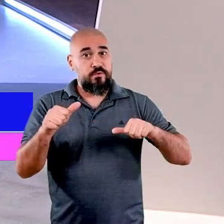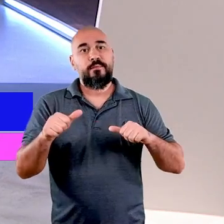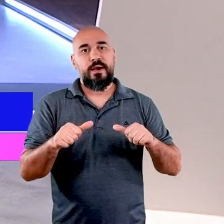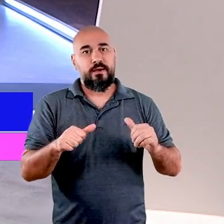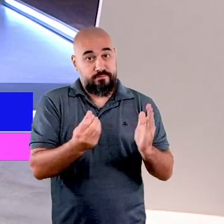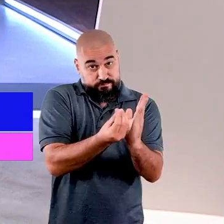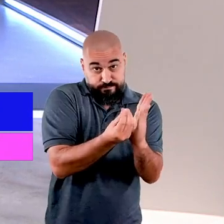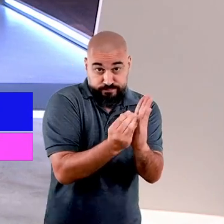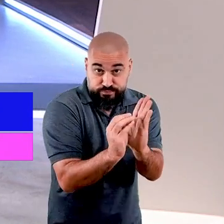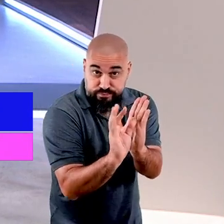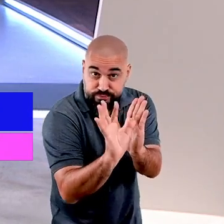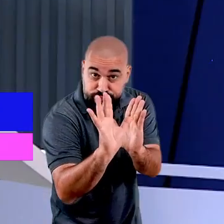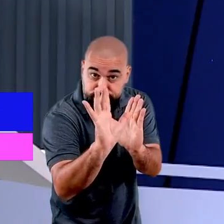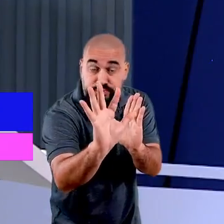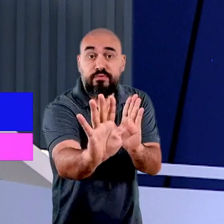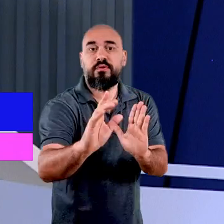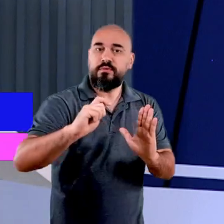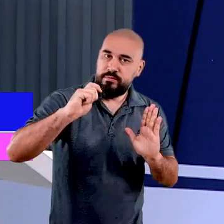nesse momento.